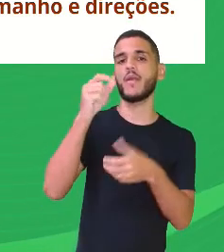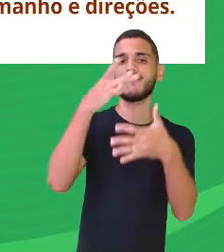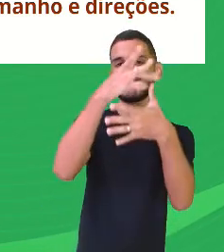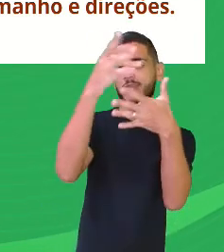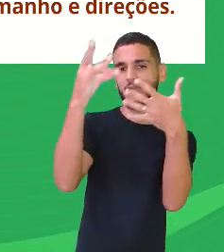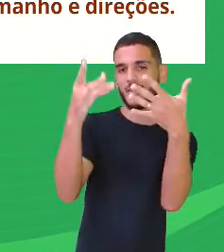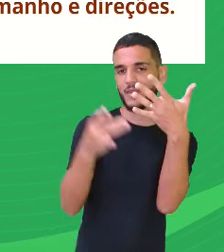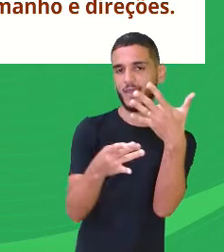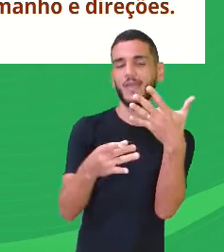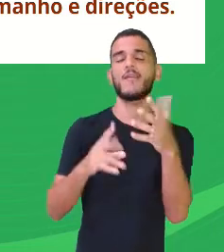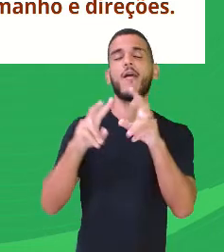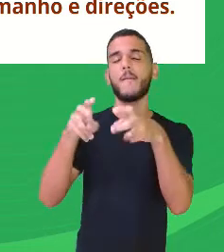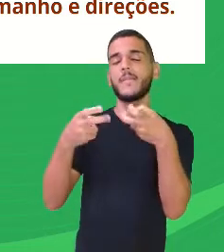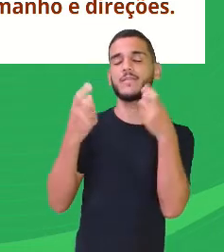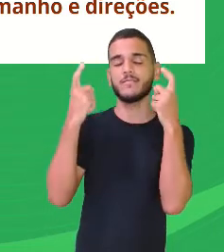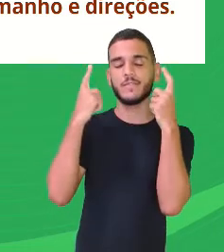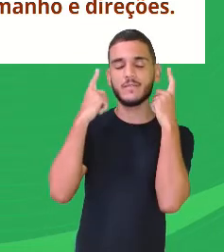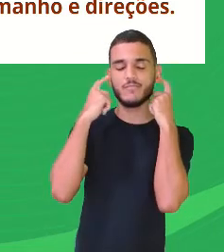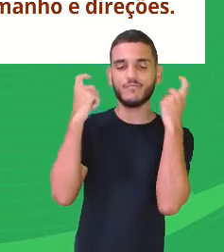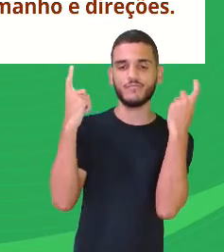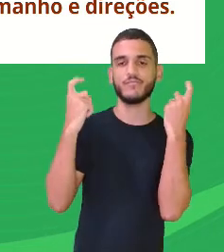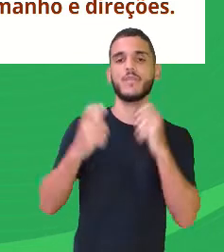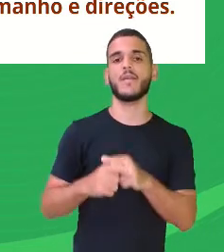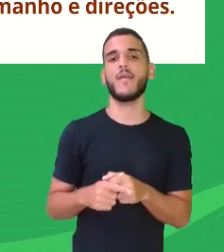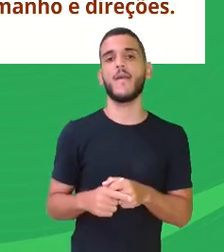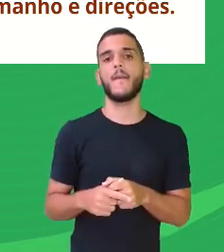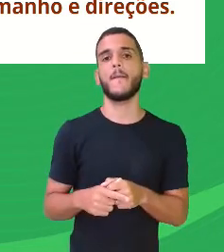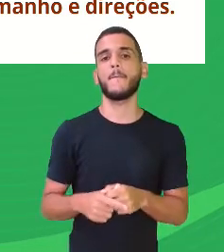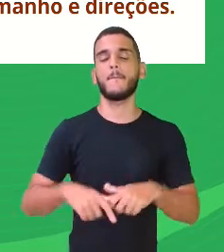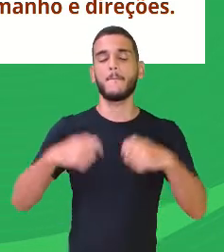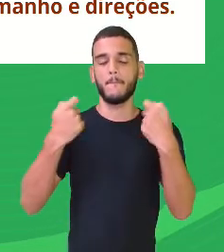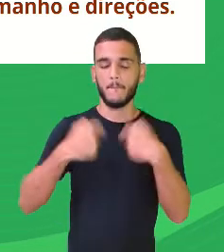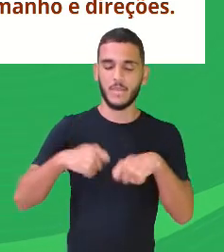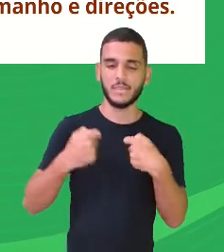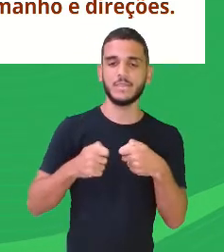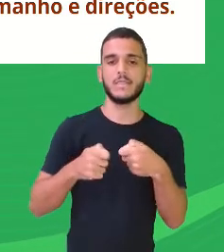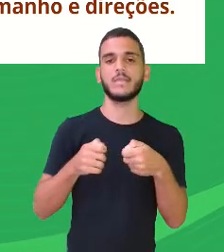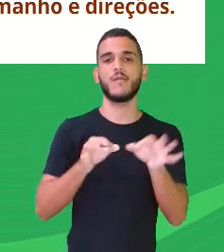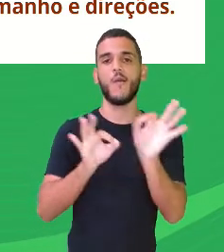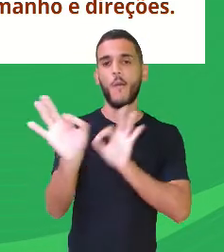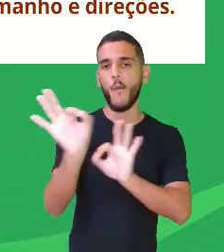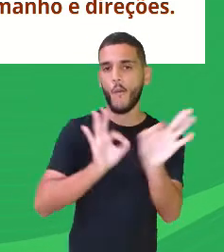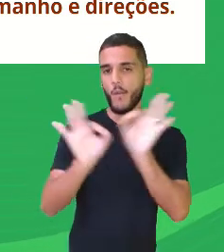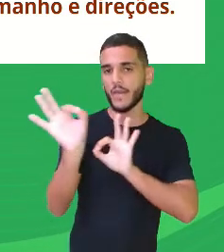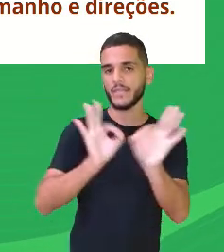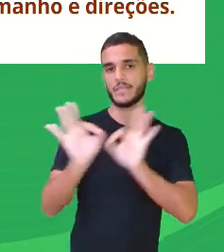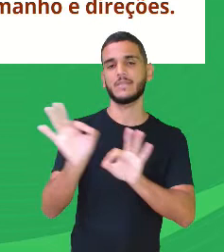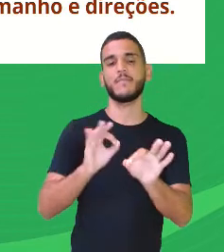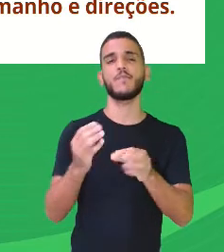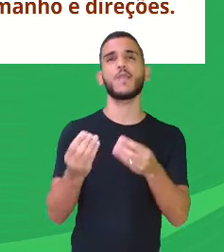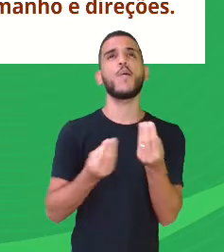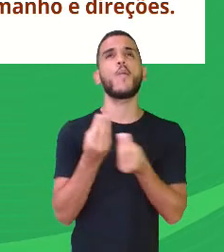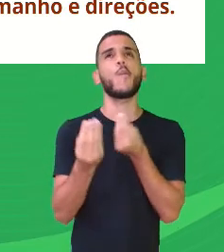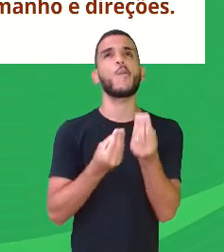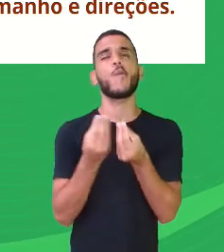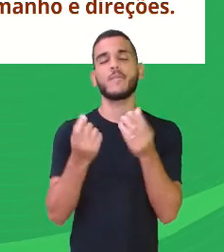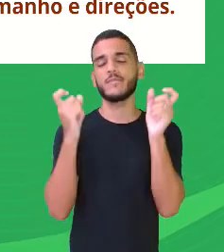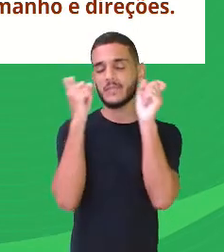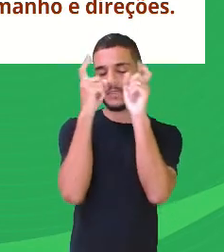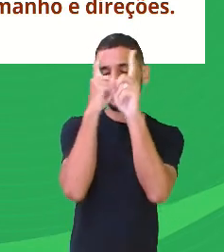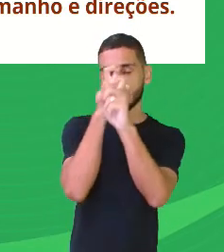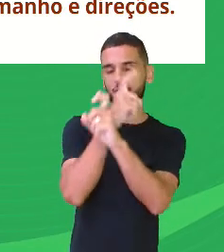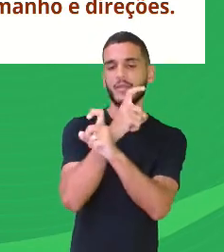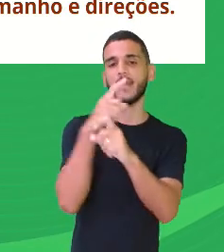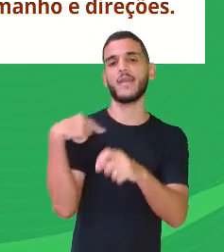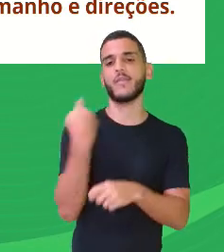percepção auditiva, para que a gente possa, de verdade, dimensionar a complexidade das atividades que a gente vai oferecer.